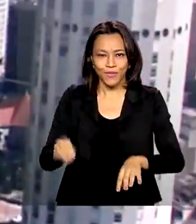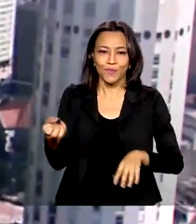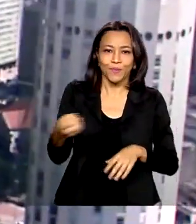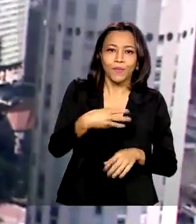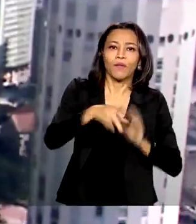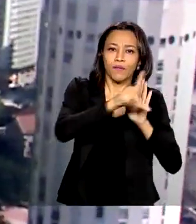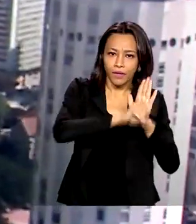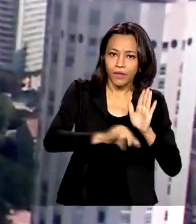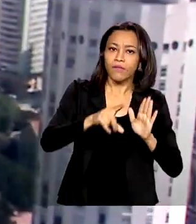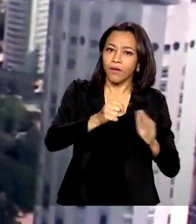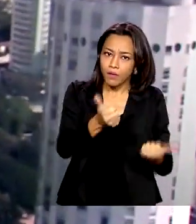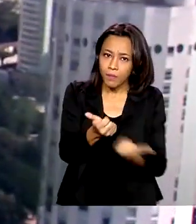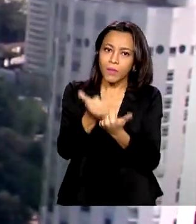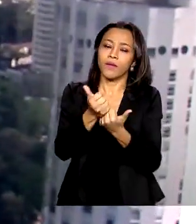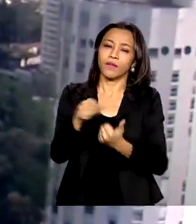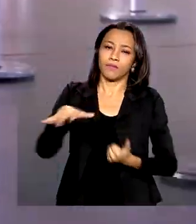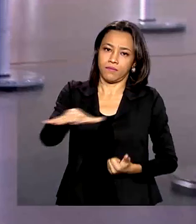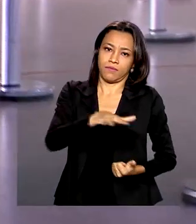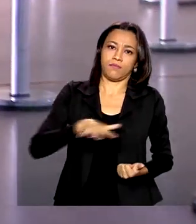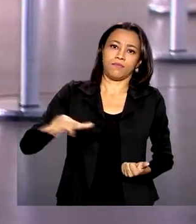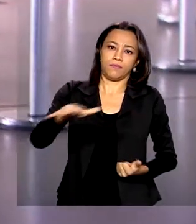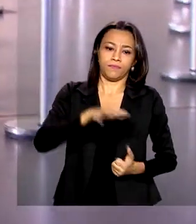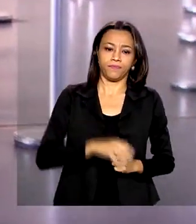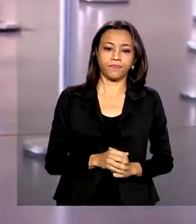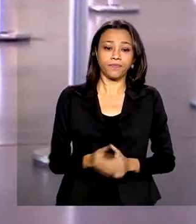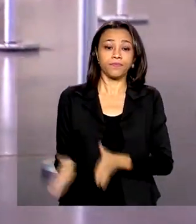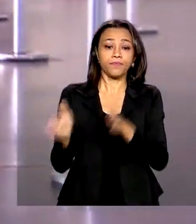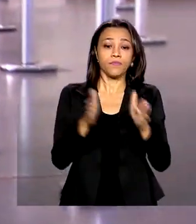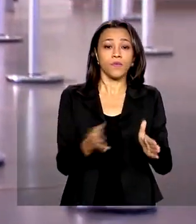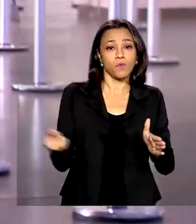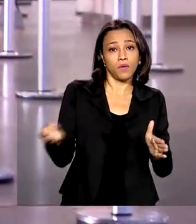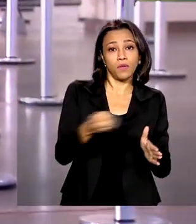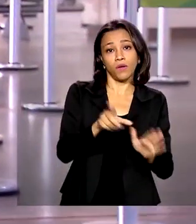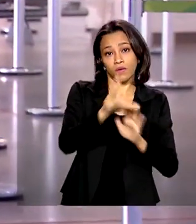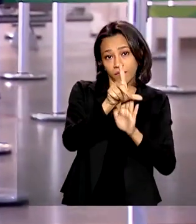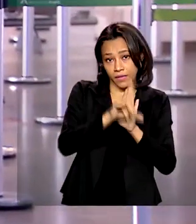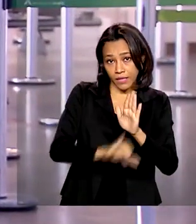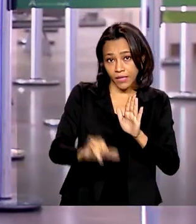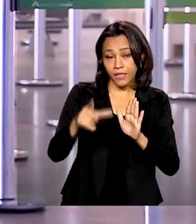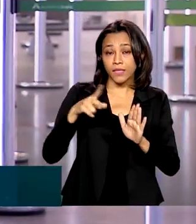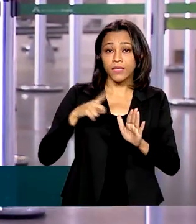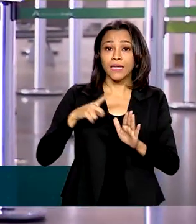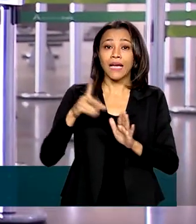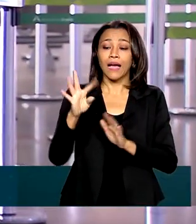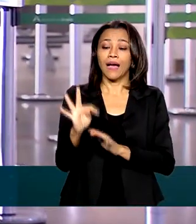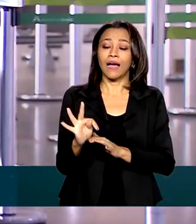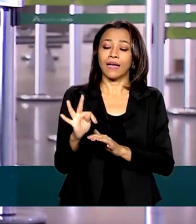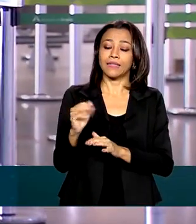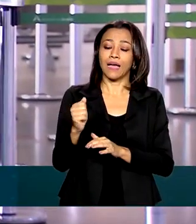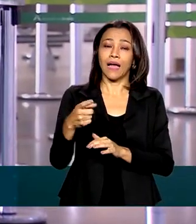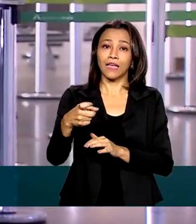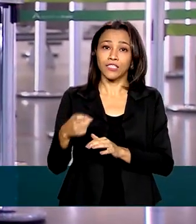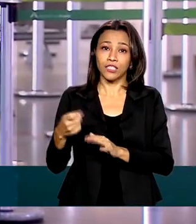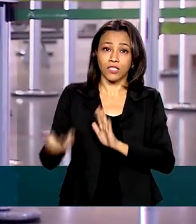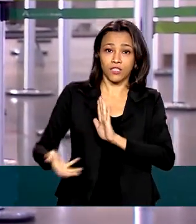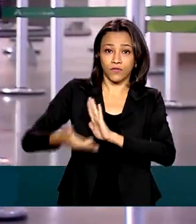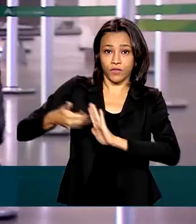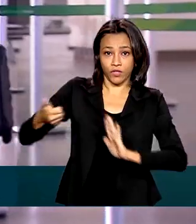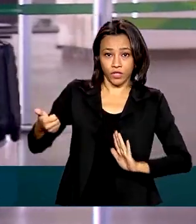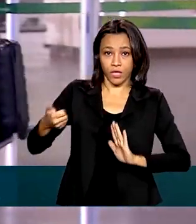lei vai apoiar o setor aqui no brasil com a nova lei fica extinta a taxa adicional de embarque internacional